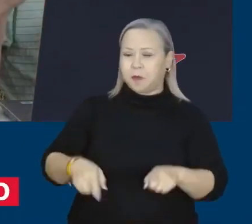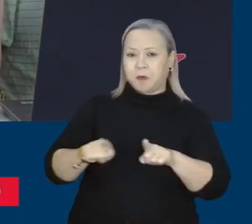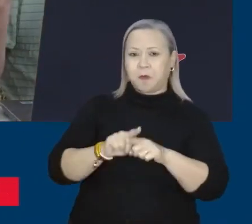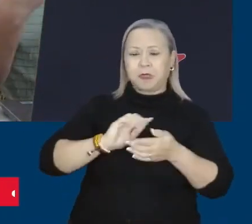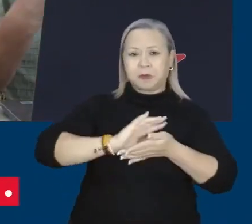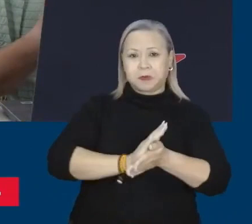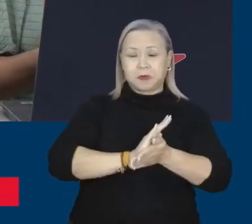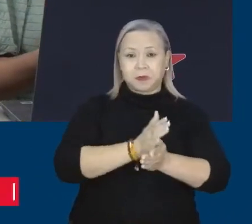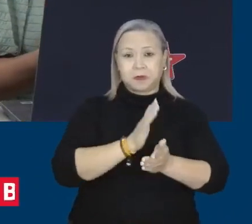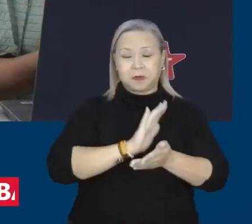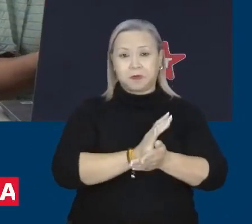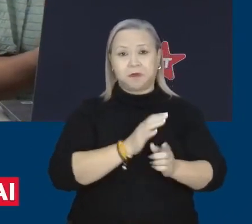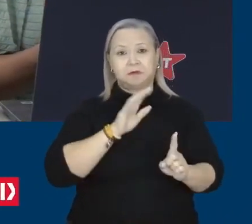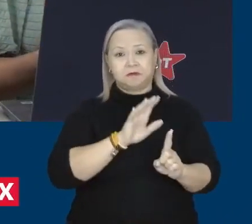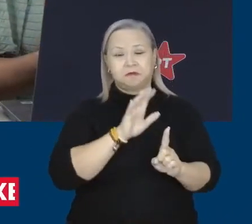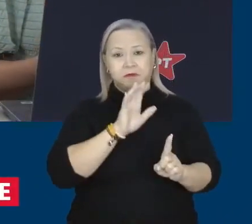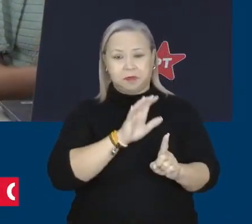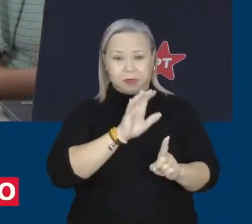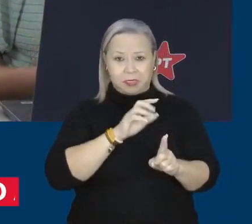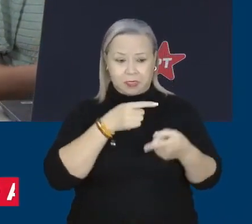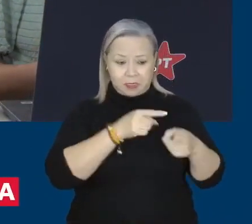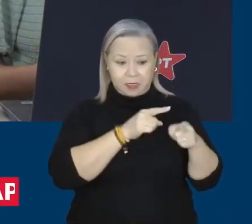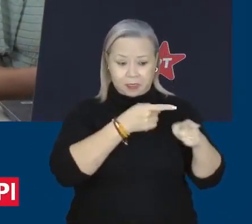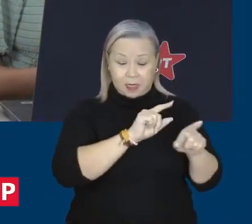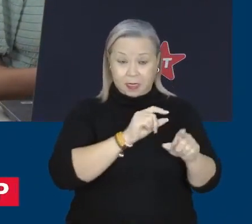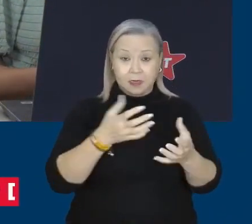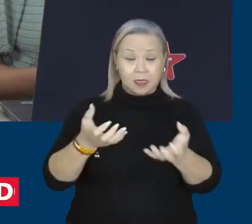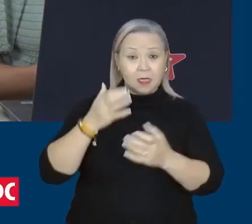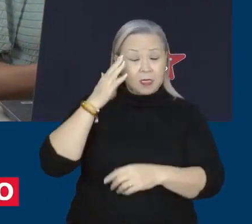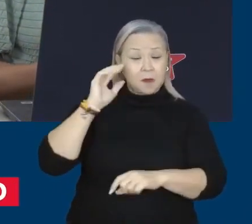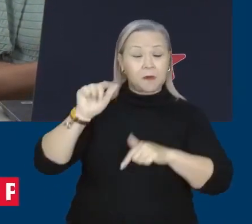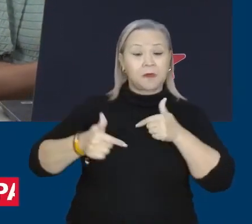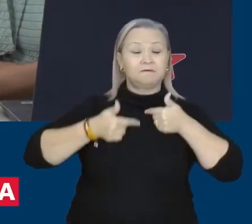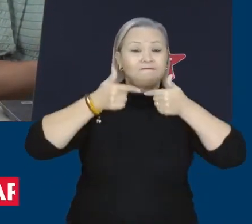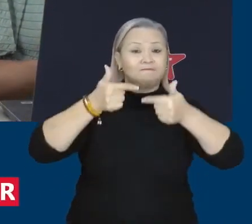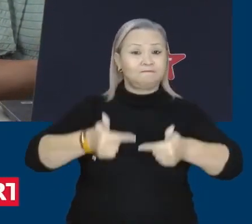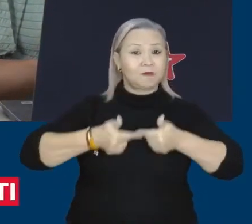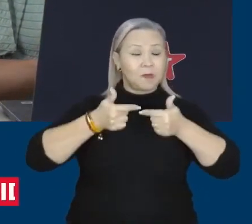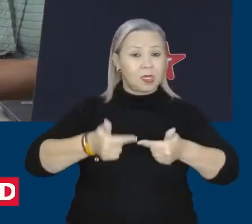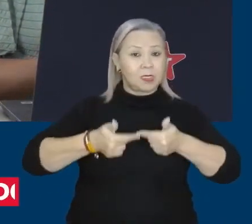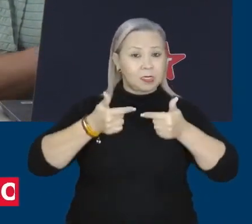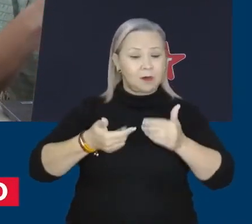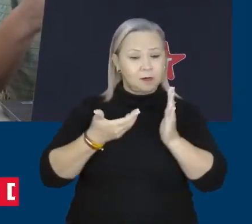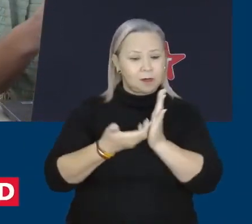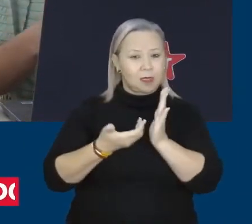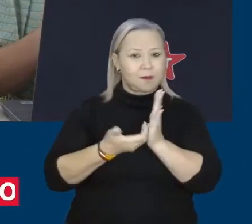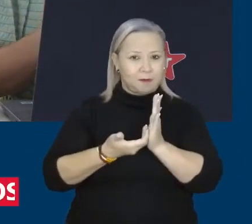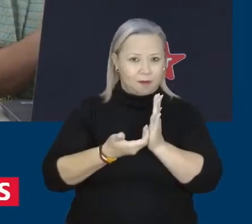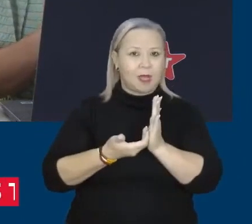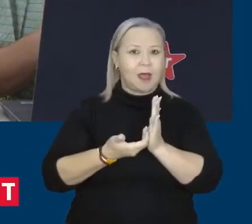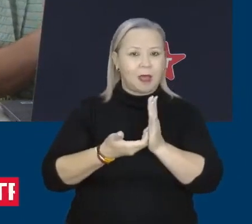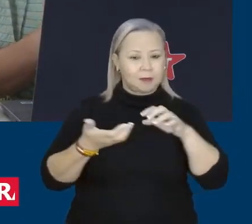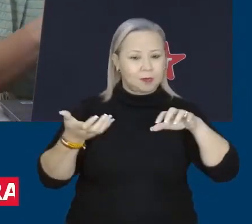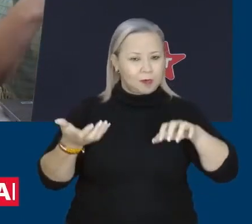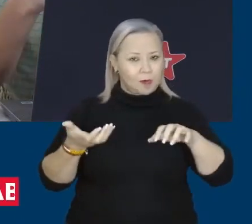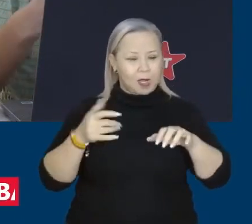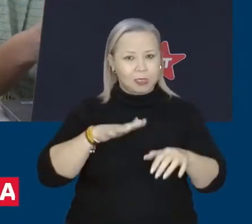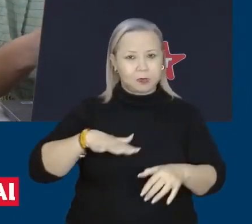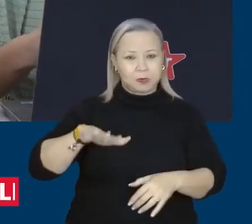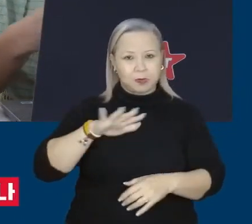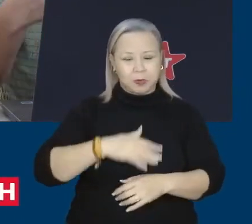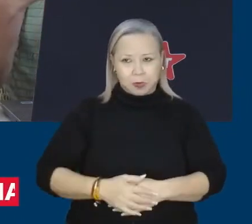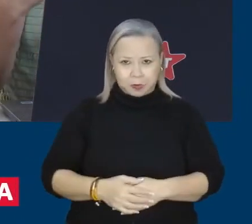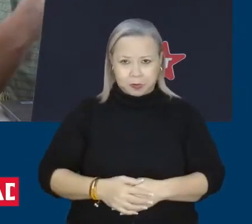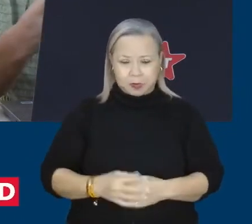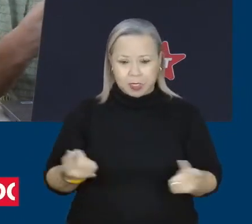pressão e ataque, eu queria saber como é que foi essa batalha na Câmara dos Deputados, no Congresso de modo geral,